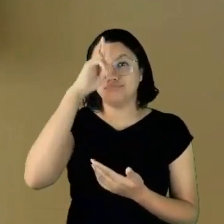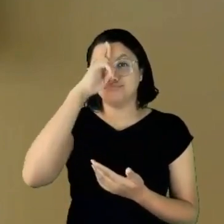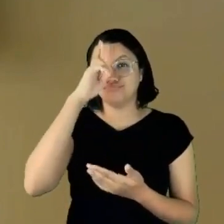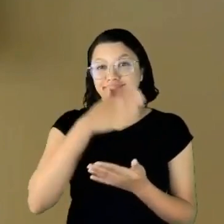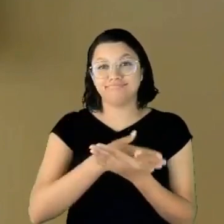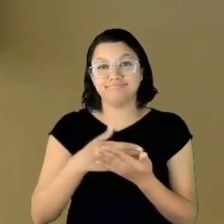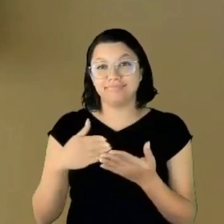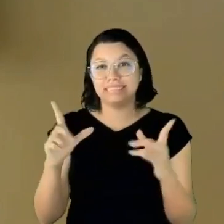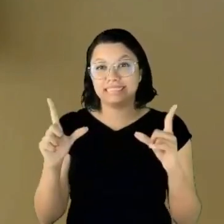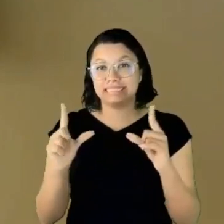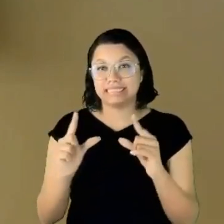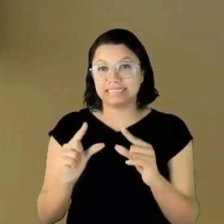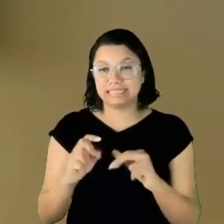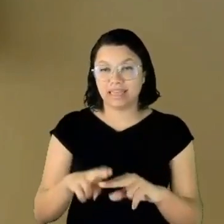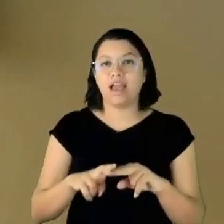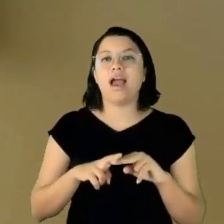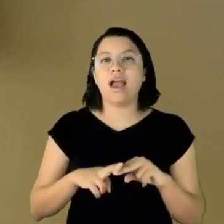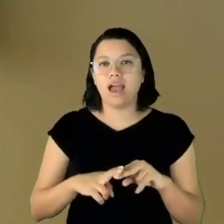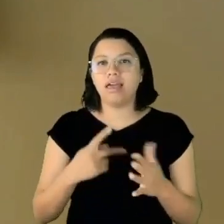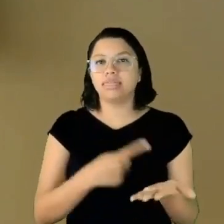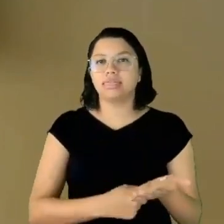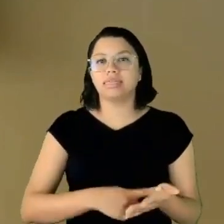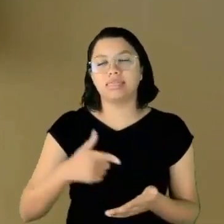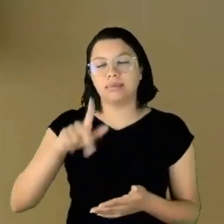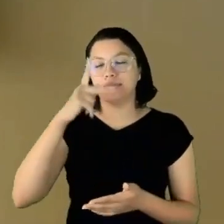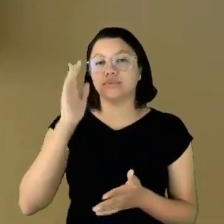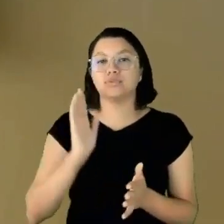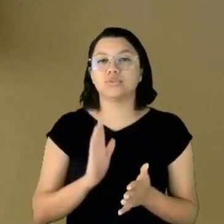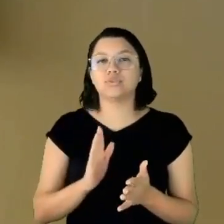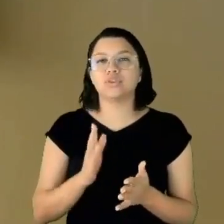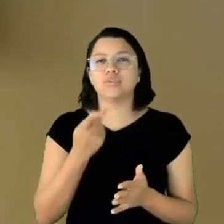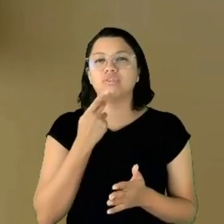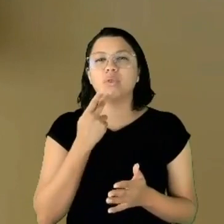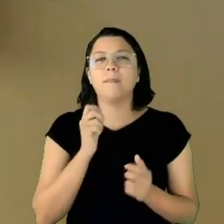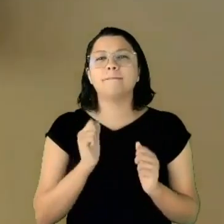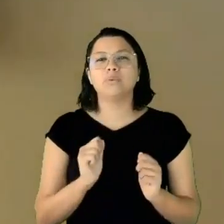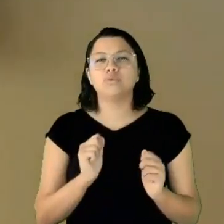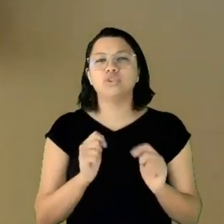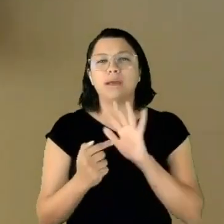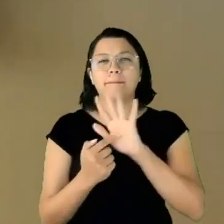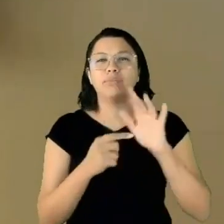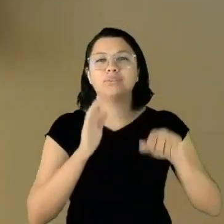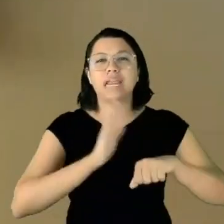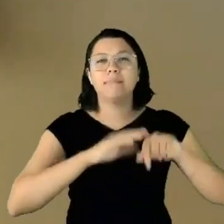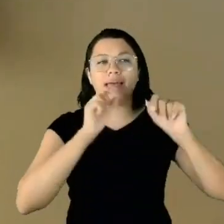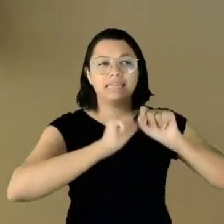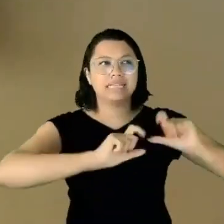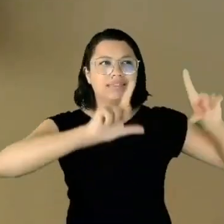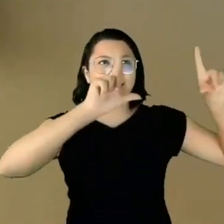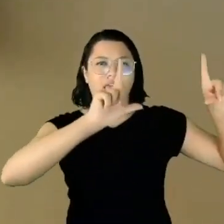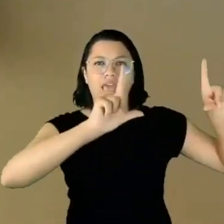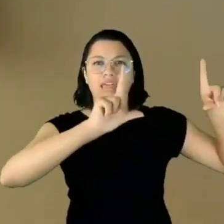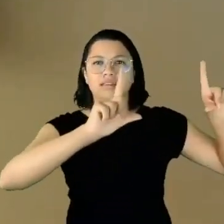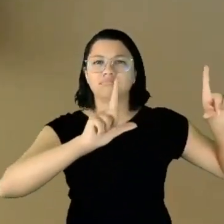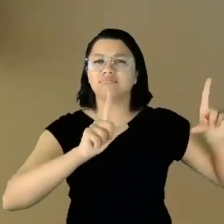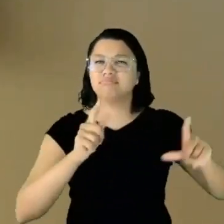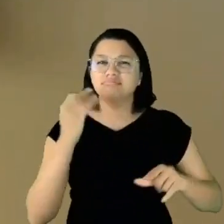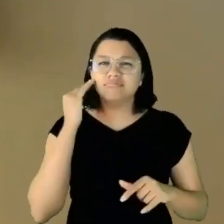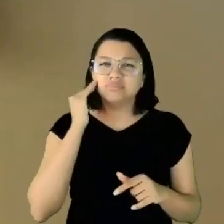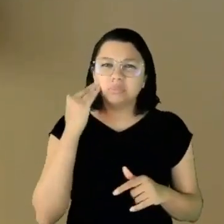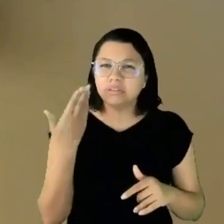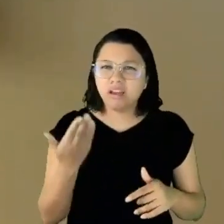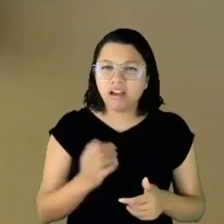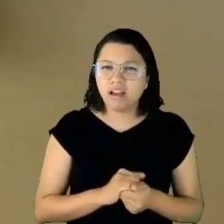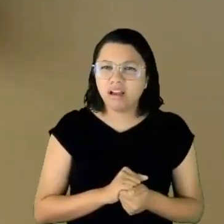compromissos né mas ela falou que poderia compartilhar até ela mais eu não entendi não entendi